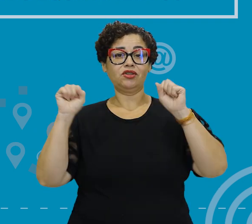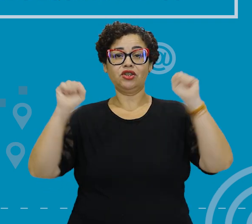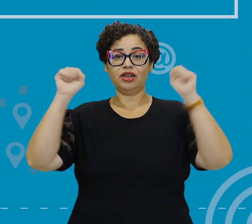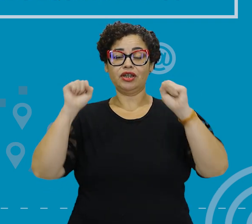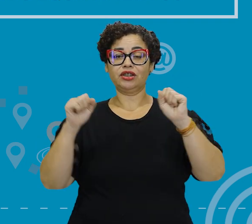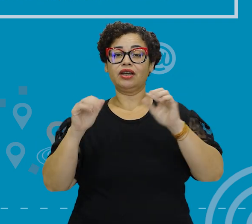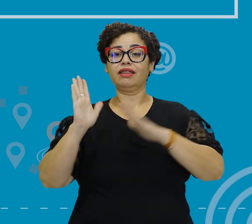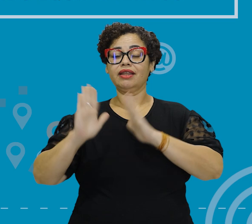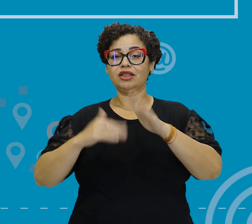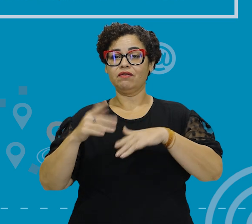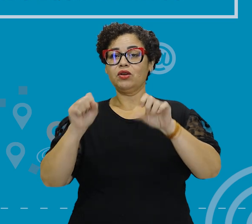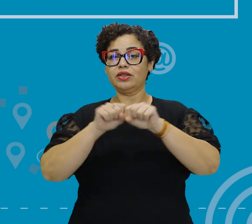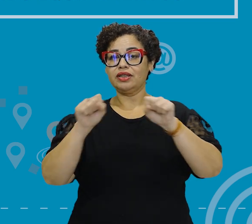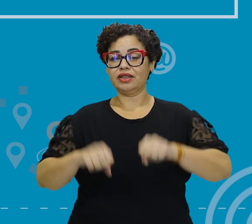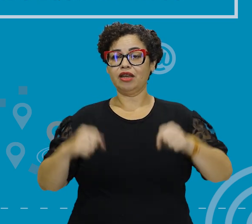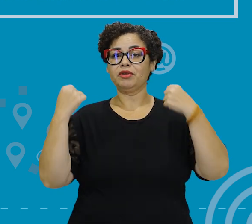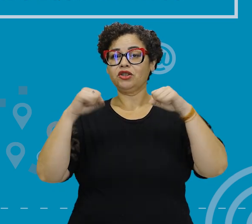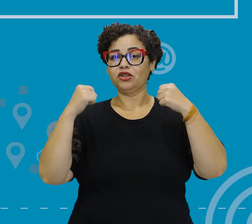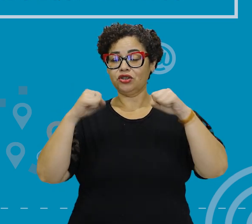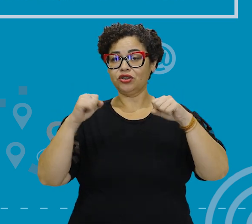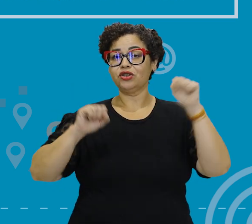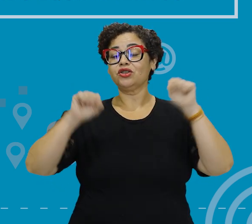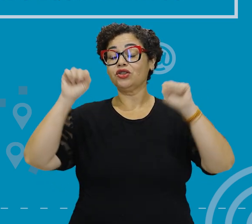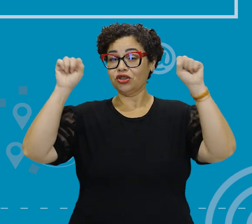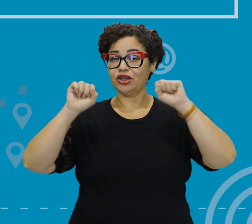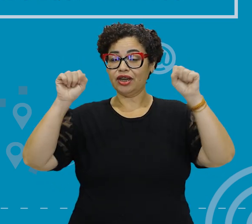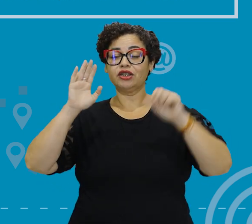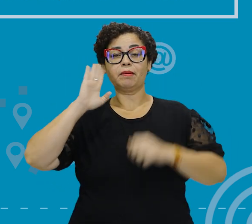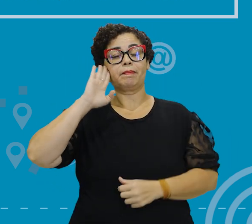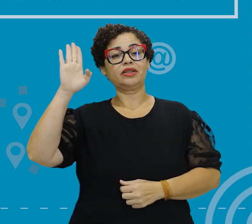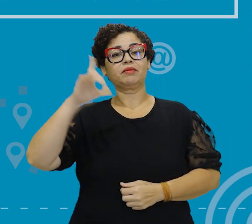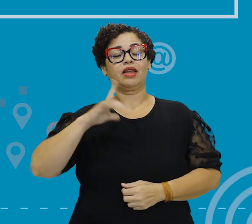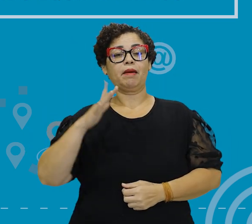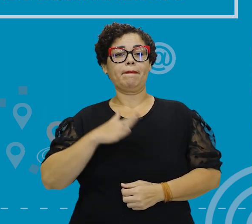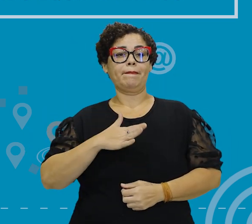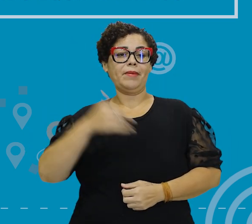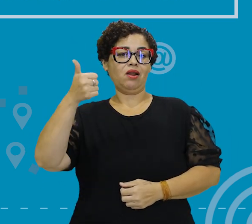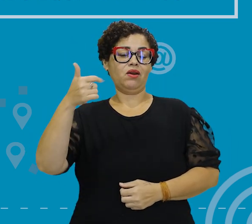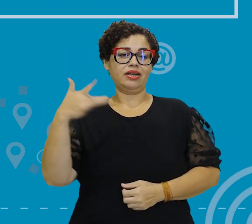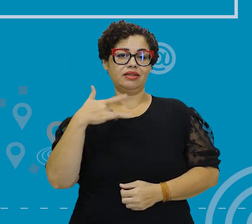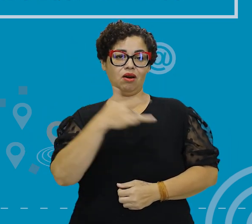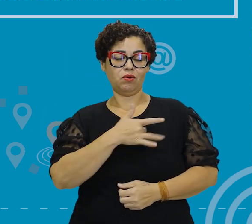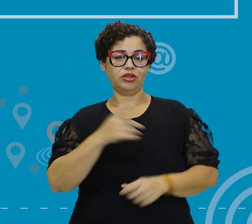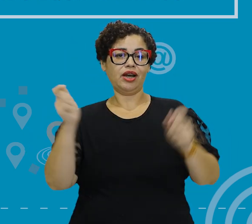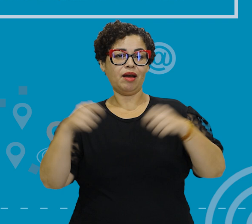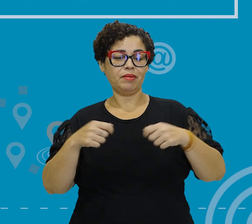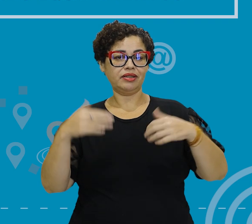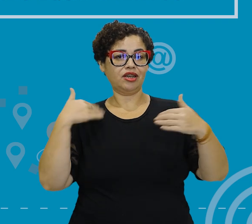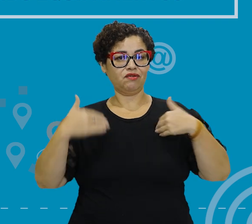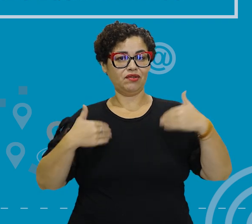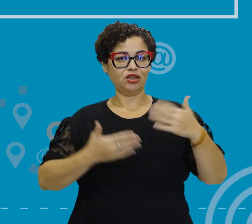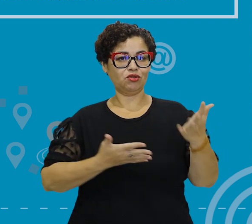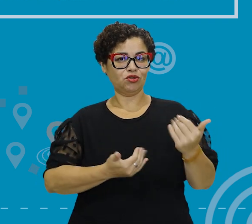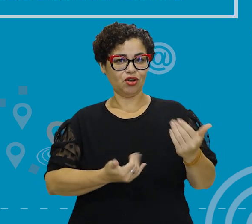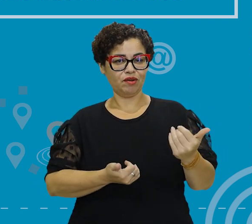desenvolveu o Turnen, um sistema de ginástica que visava melhorar a saúde e a capacidade física dos